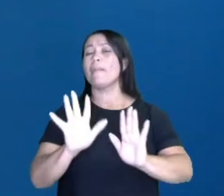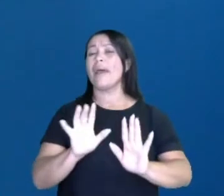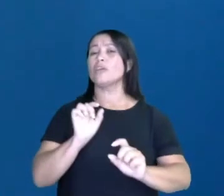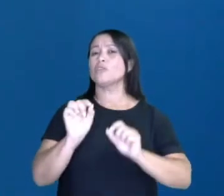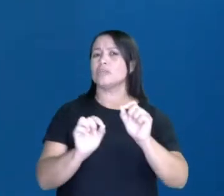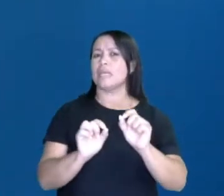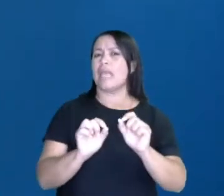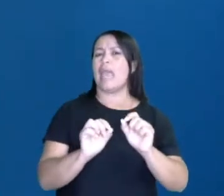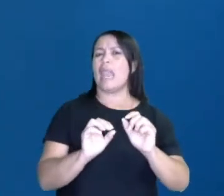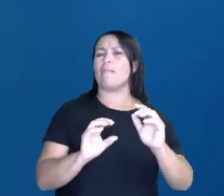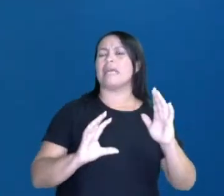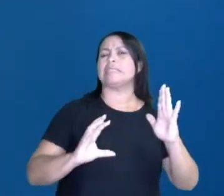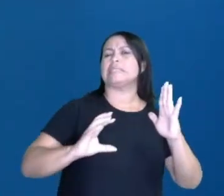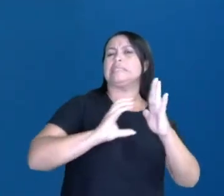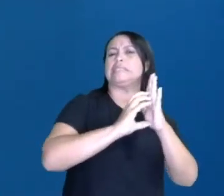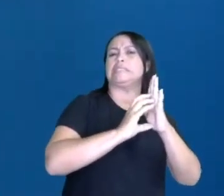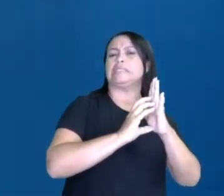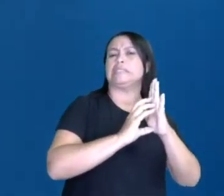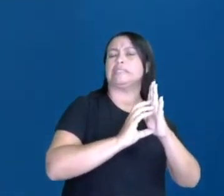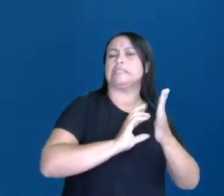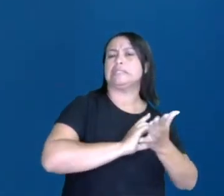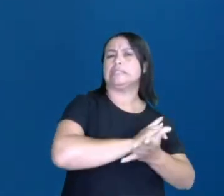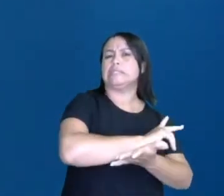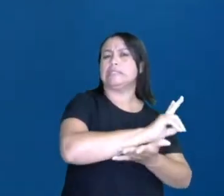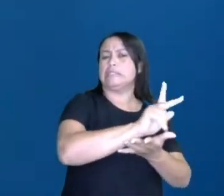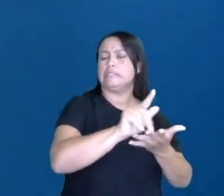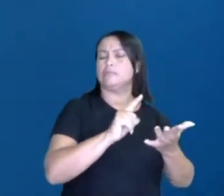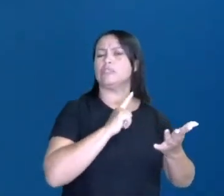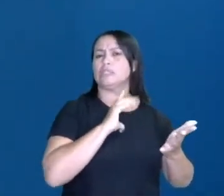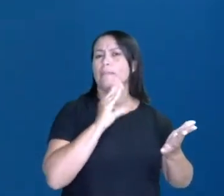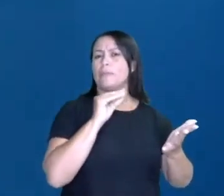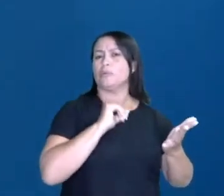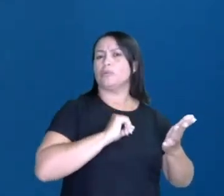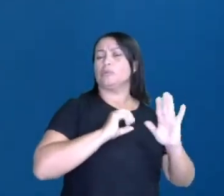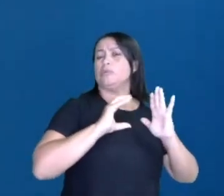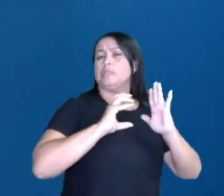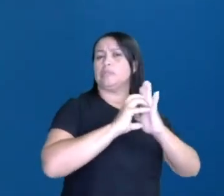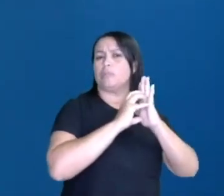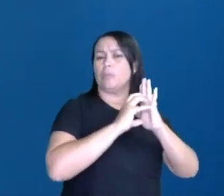mais simbólico, eles utilizavam muito simbolismo lá